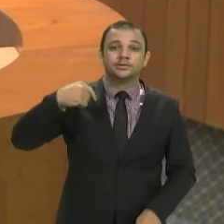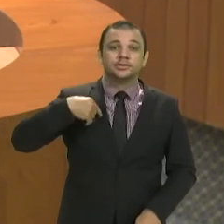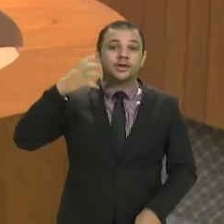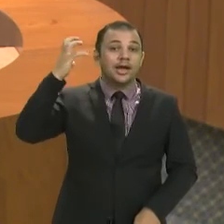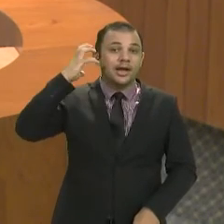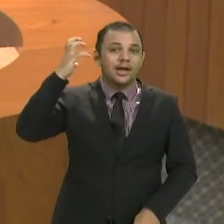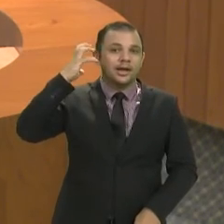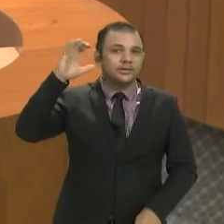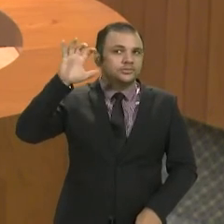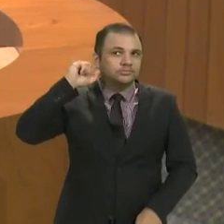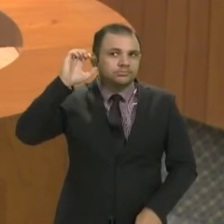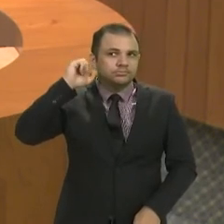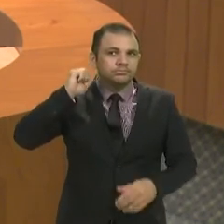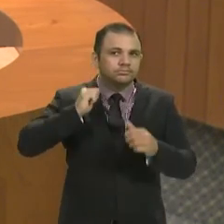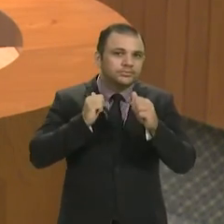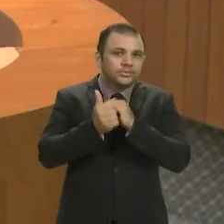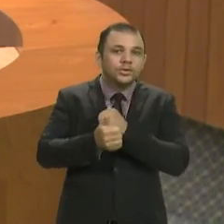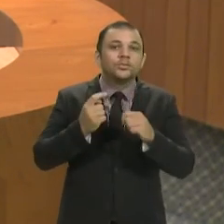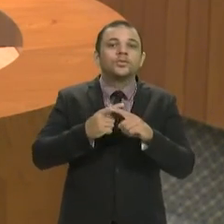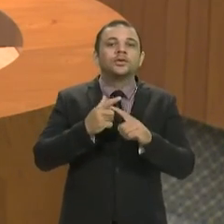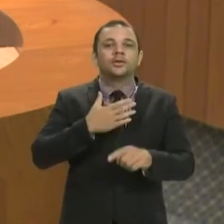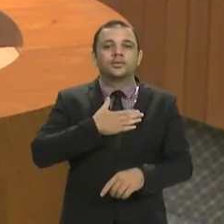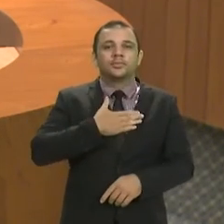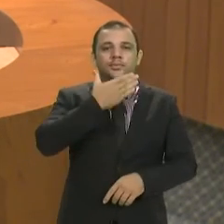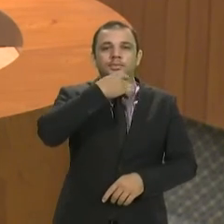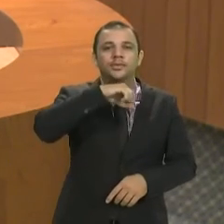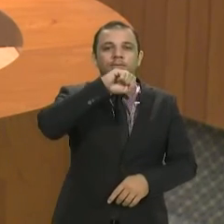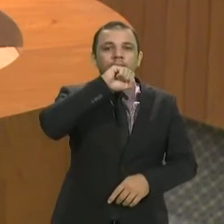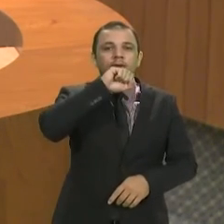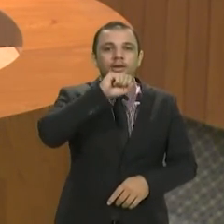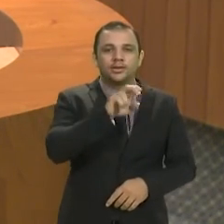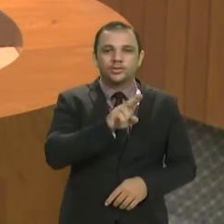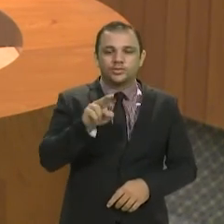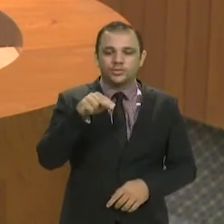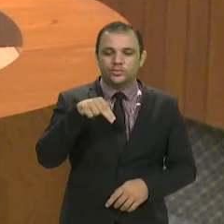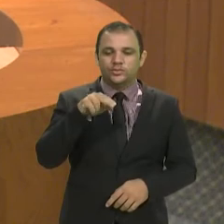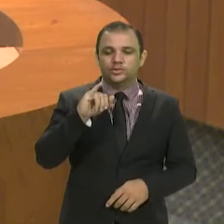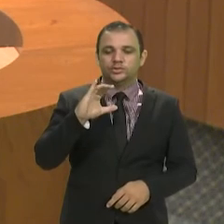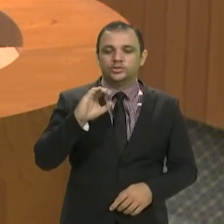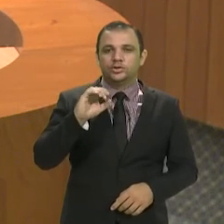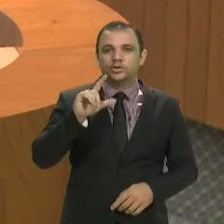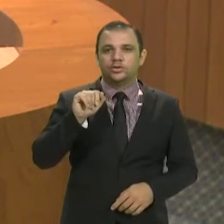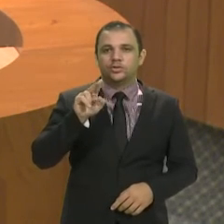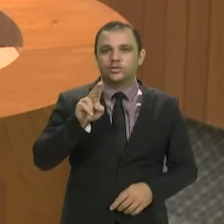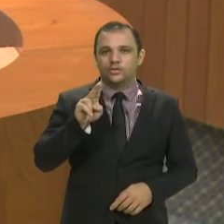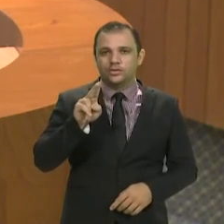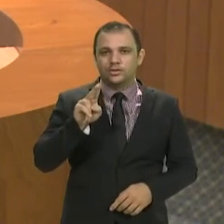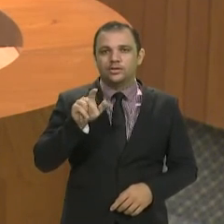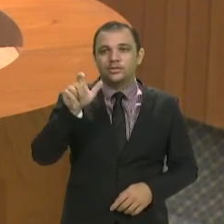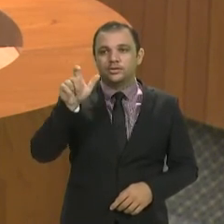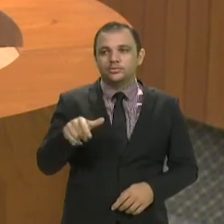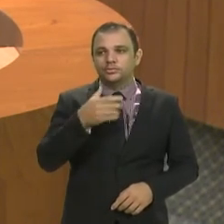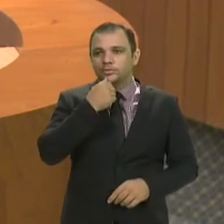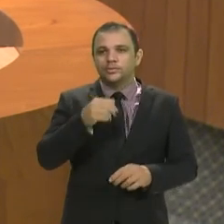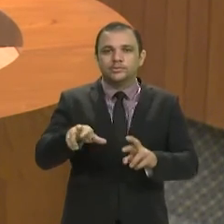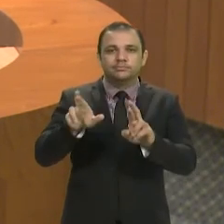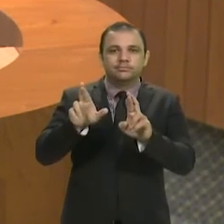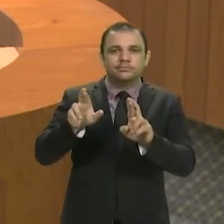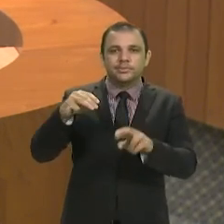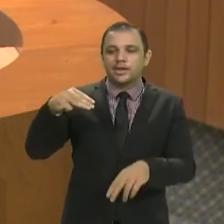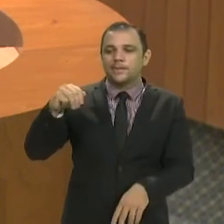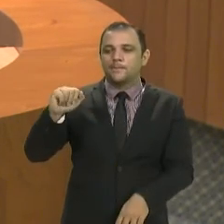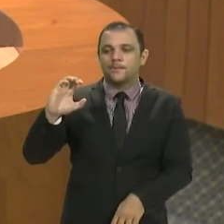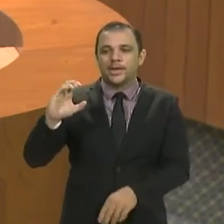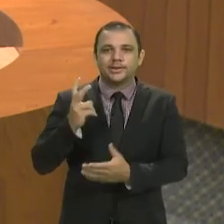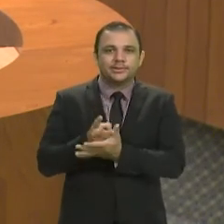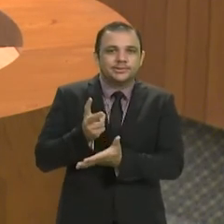meu pai, Nicolau Duailibe Neto, era o símbolo do Maranhão Atlético Clube. E é por isso que eu